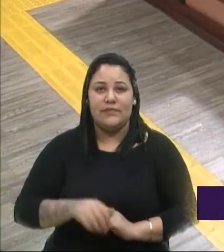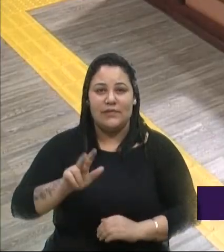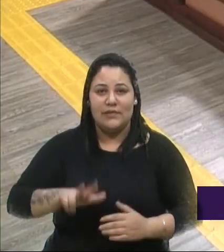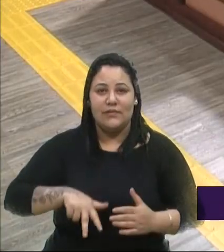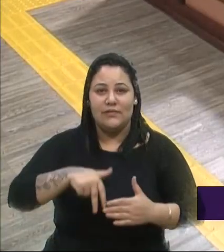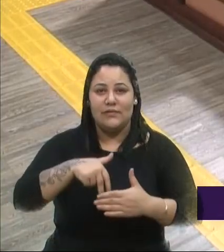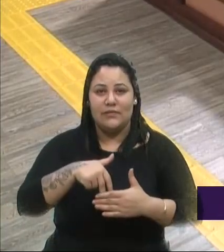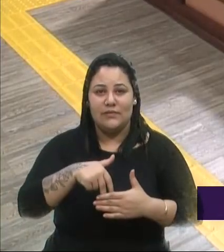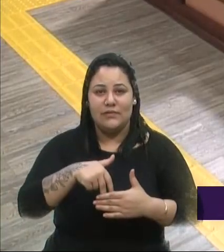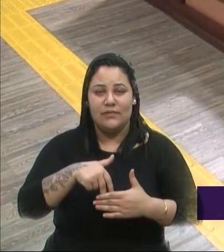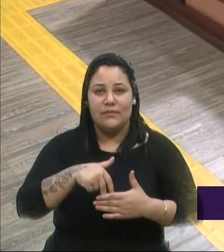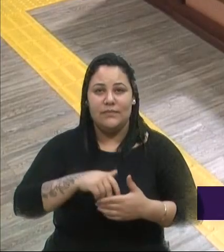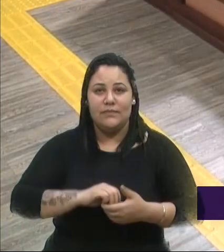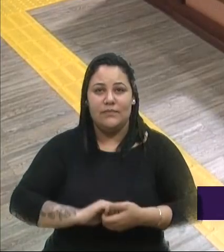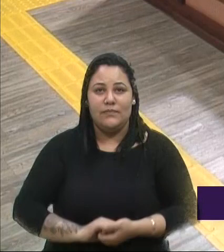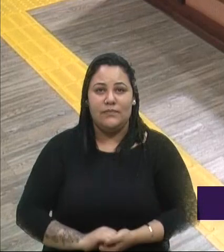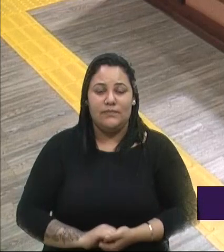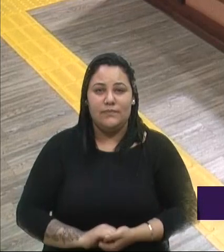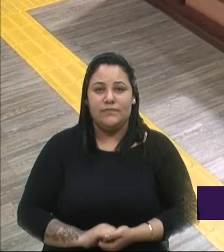tribuna.